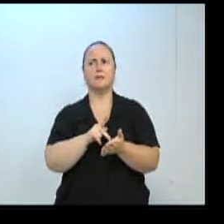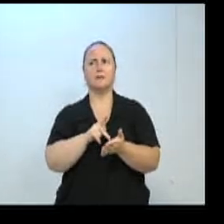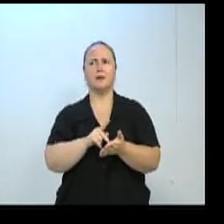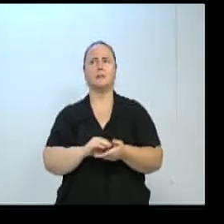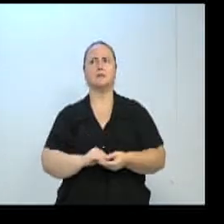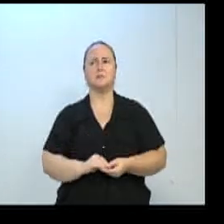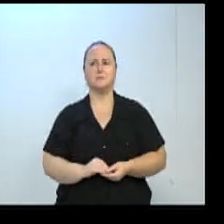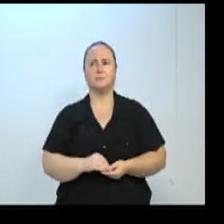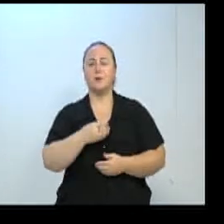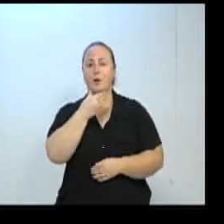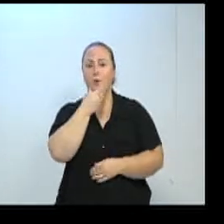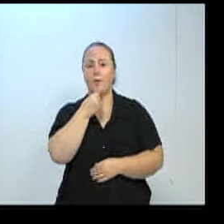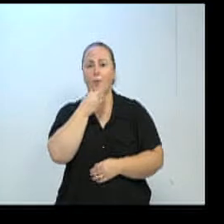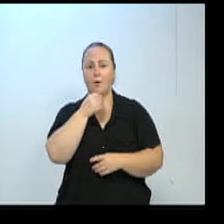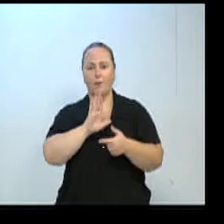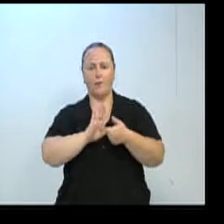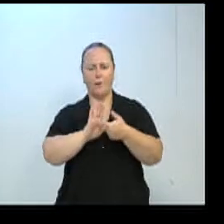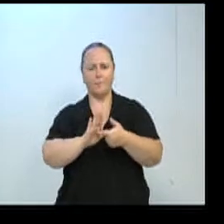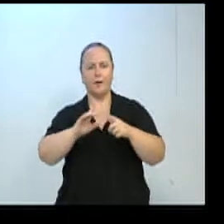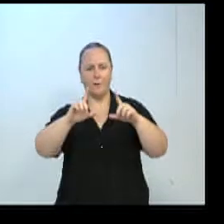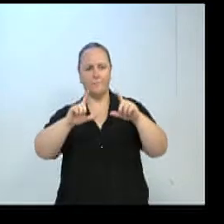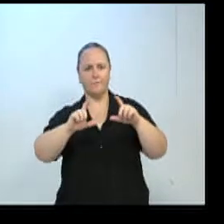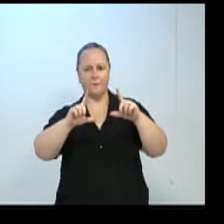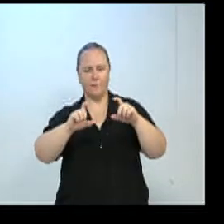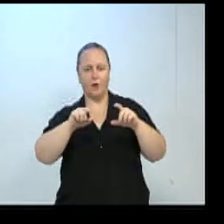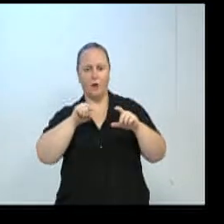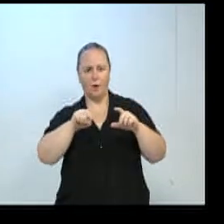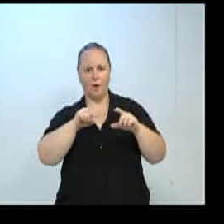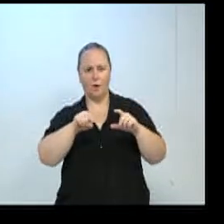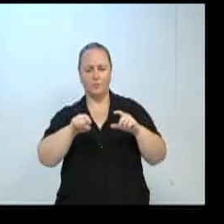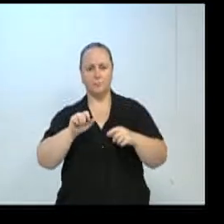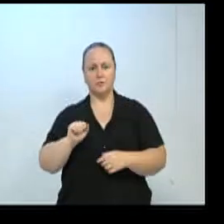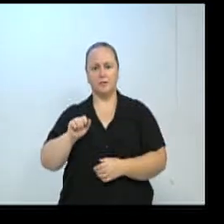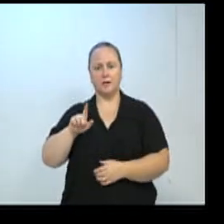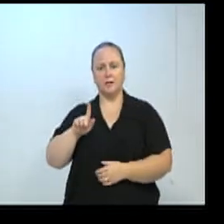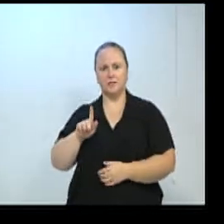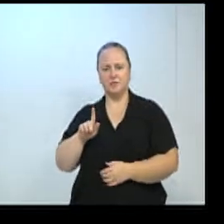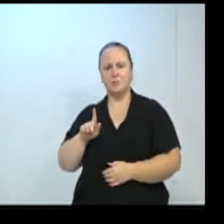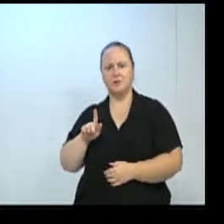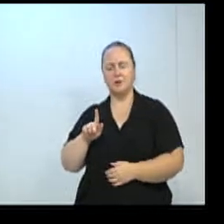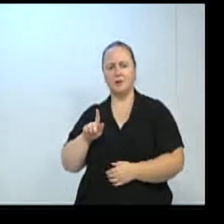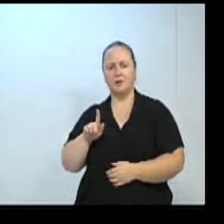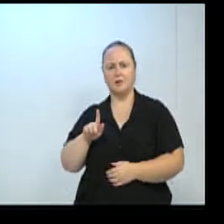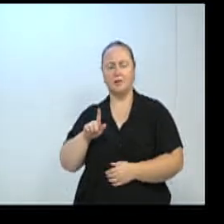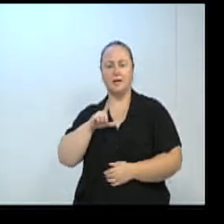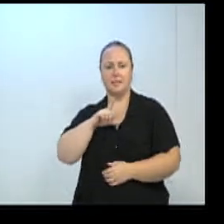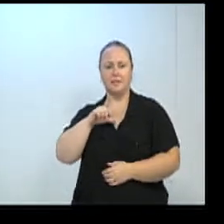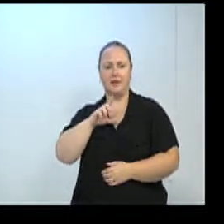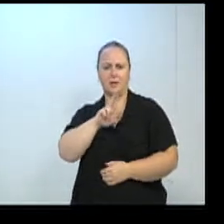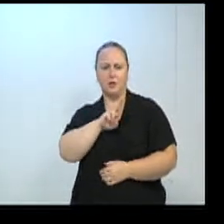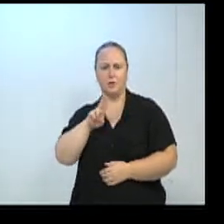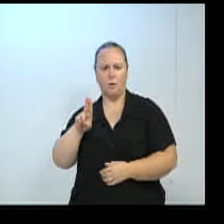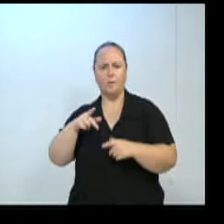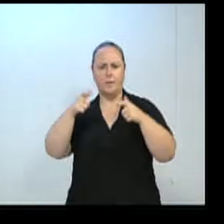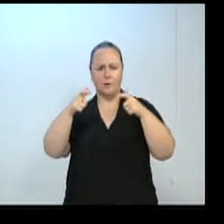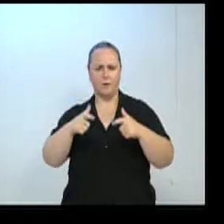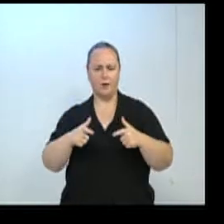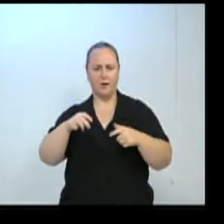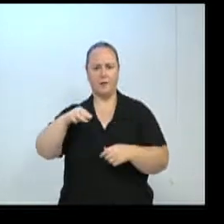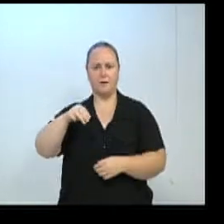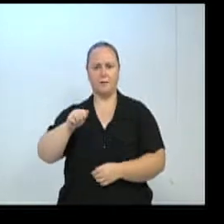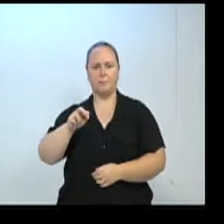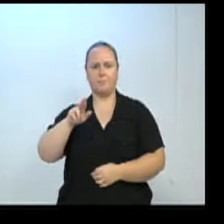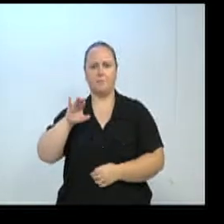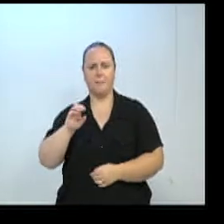mostrou uma foto ali do AG ali do Mário Vieira, que é o que está indo embora aqui da